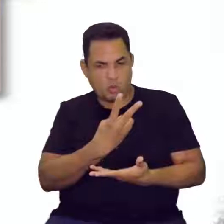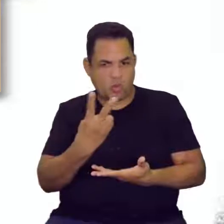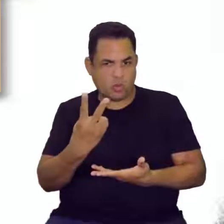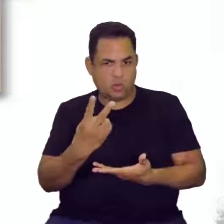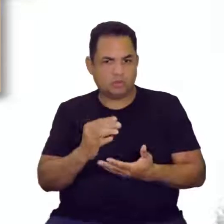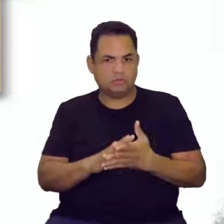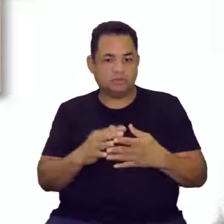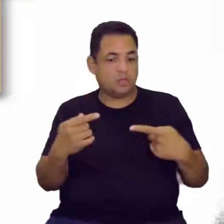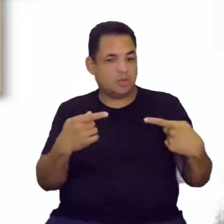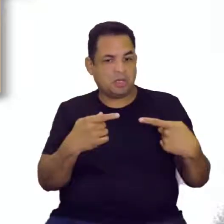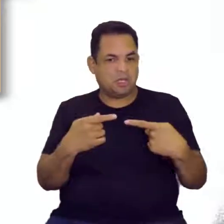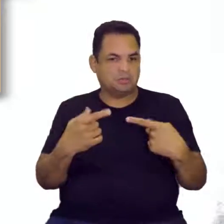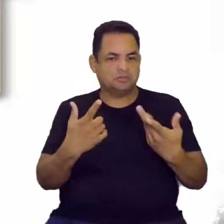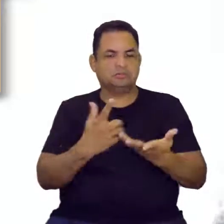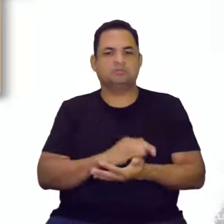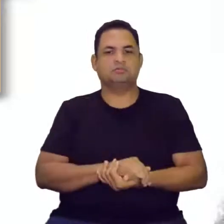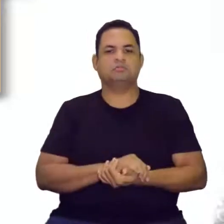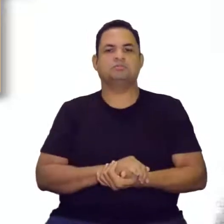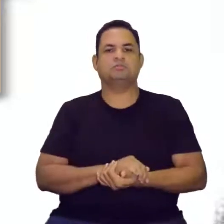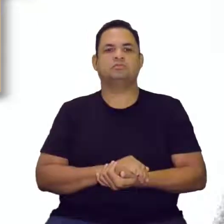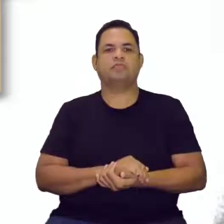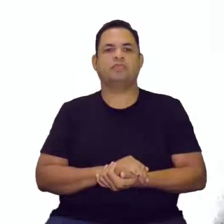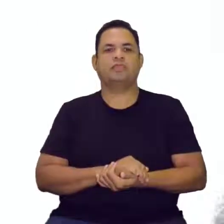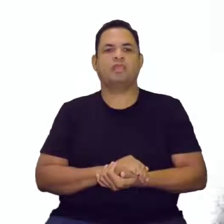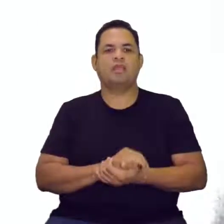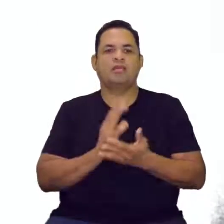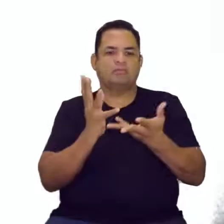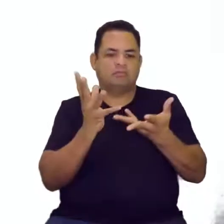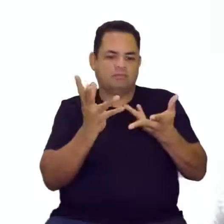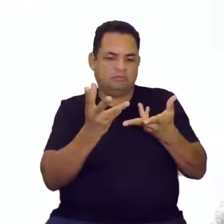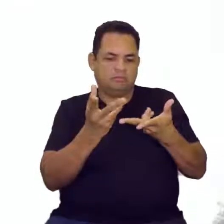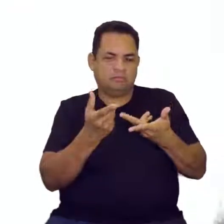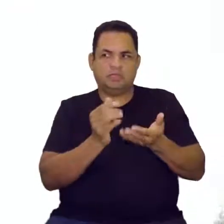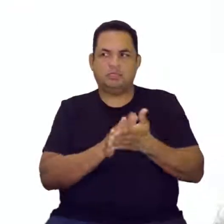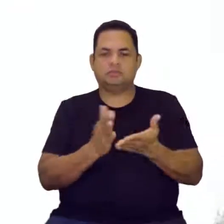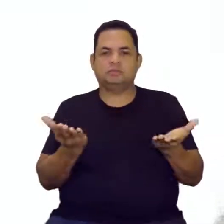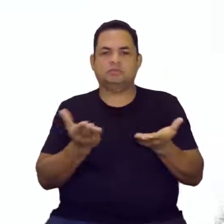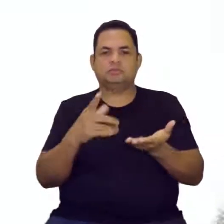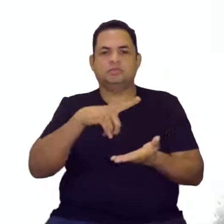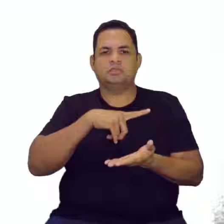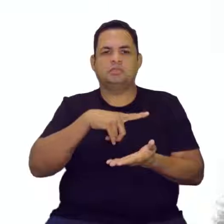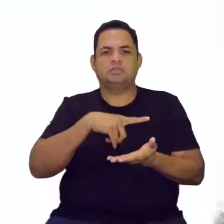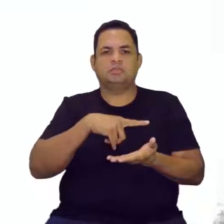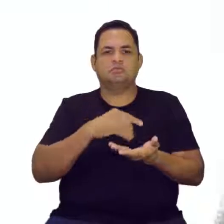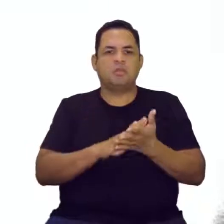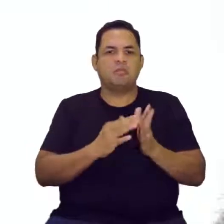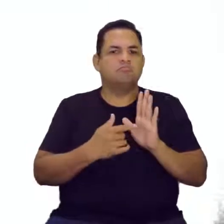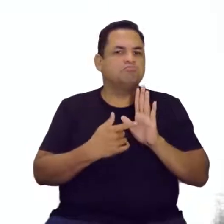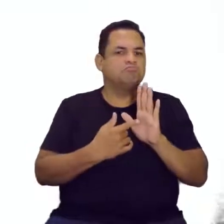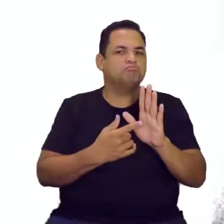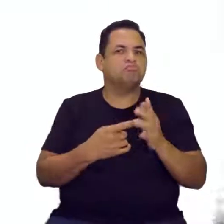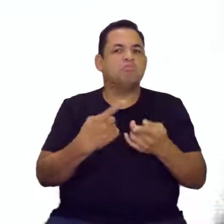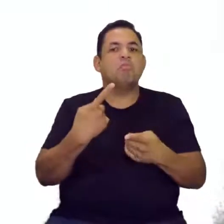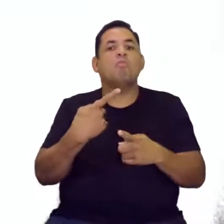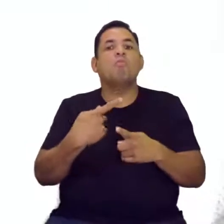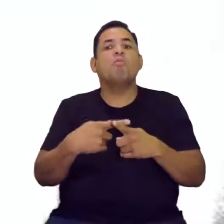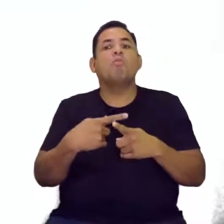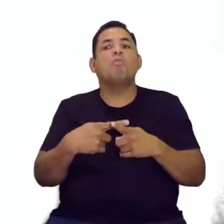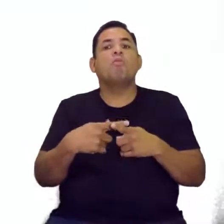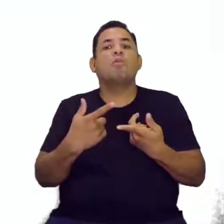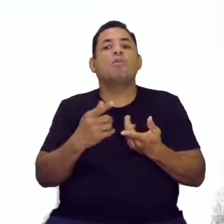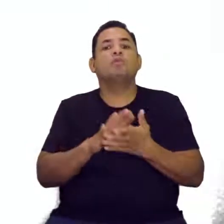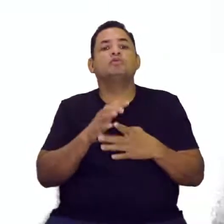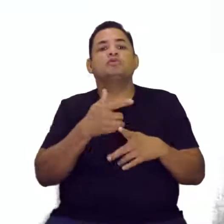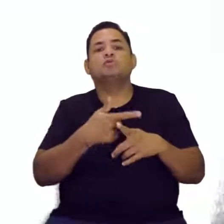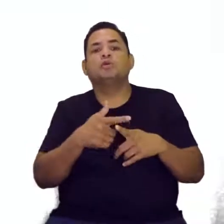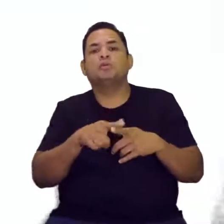do aquecimento global. Como habilidade da aula de hoje, nós temos demonstrar os efeitos